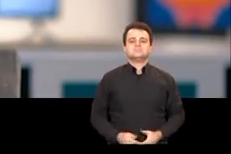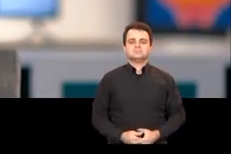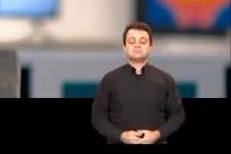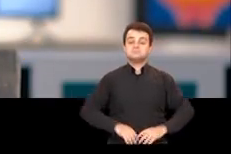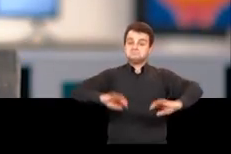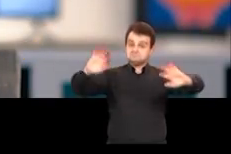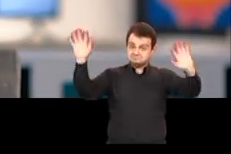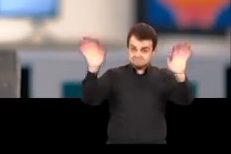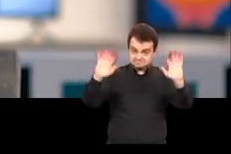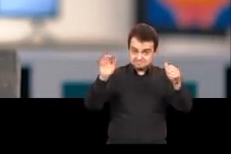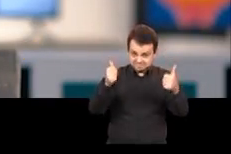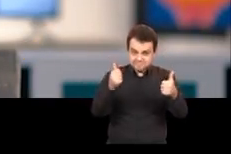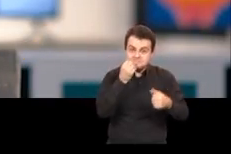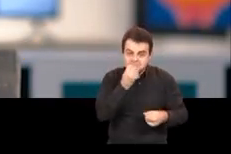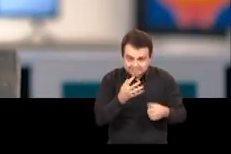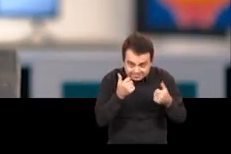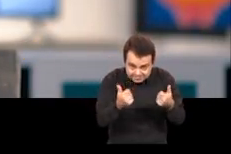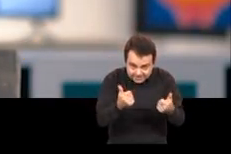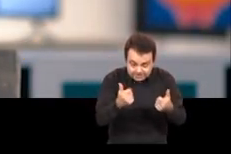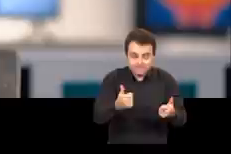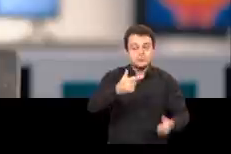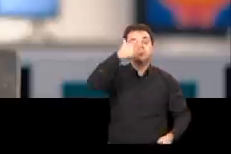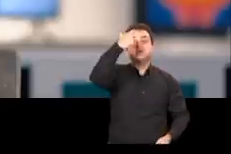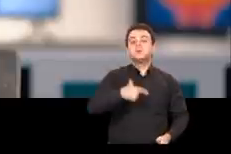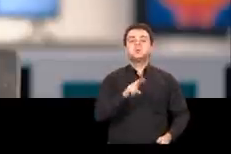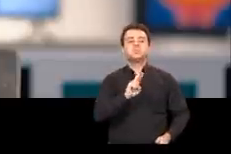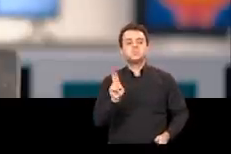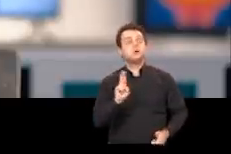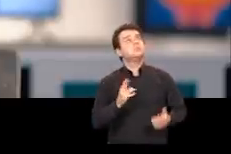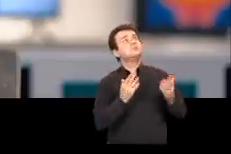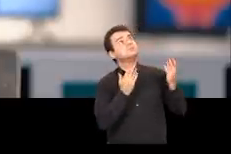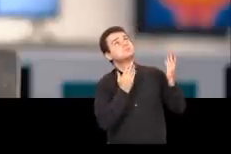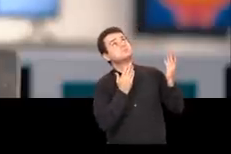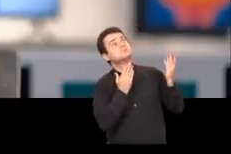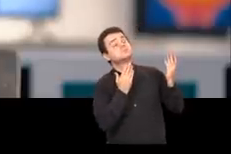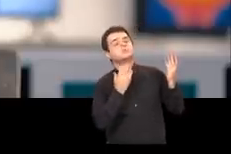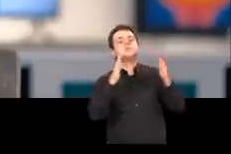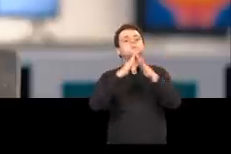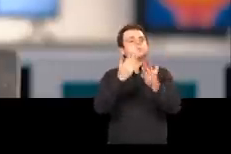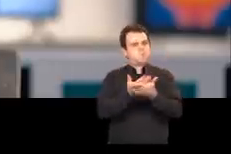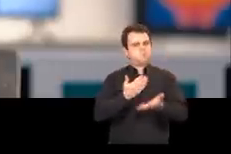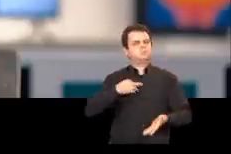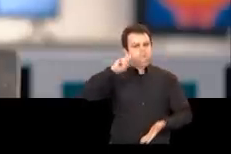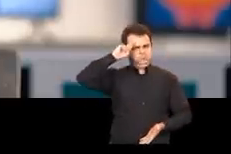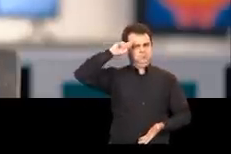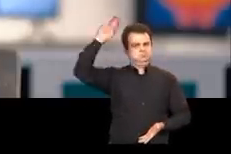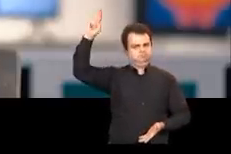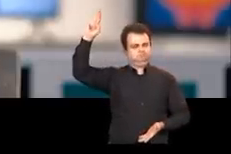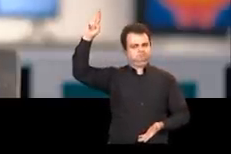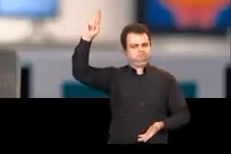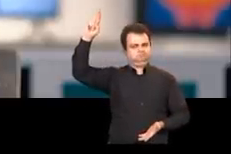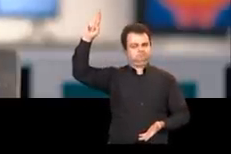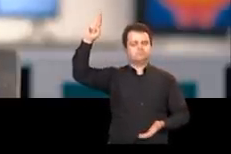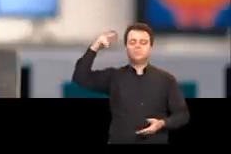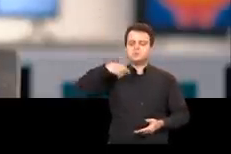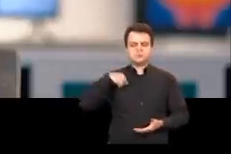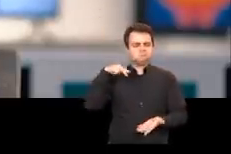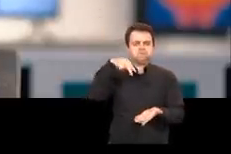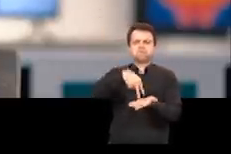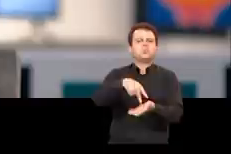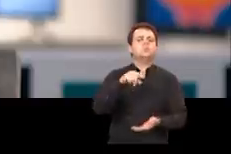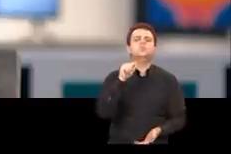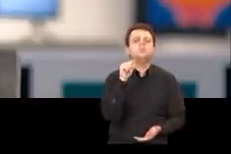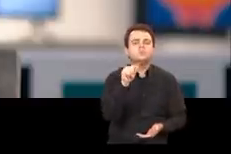Olá, pessoal. Tudo bem? Eu sou Juliana Ruiz, diretora de escola da Rede Municipal de Ensino e venho trazer um